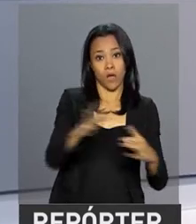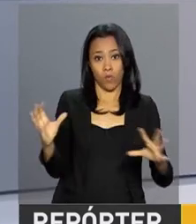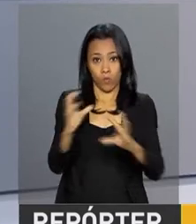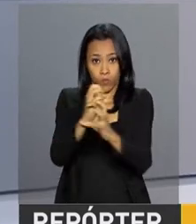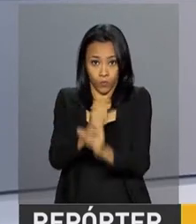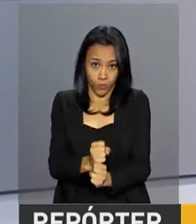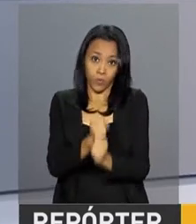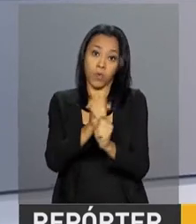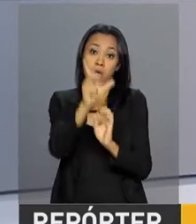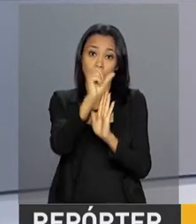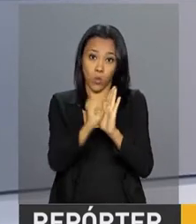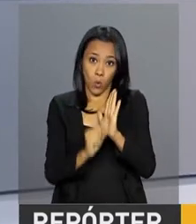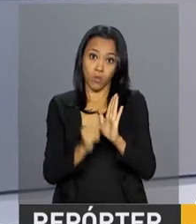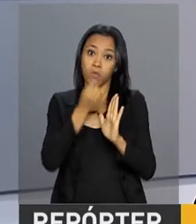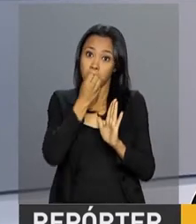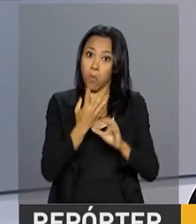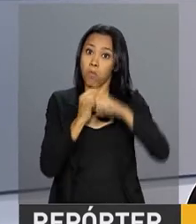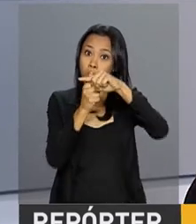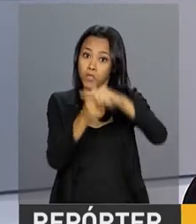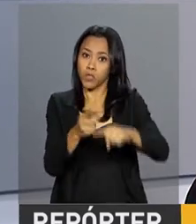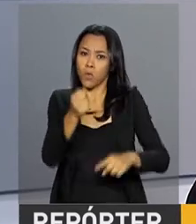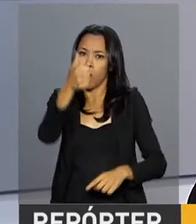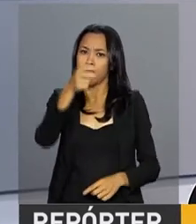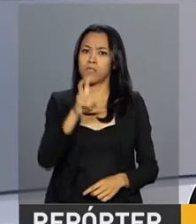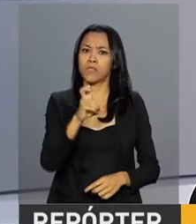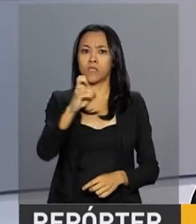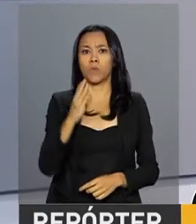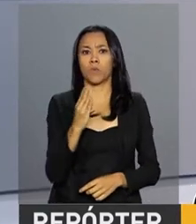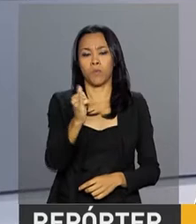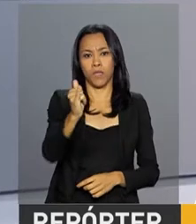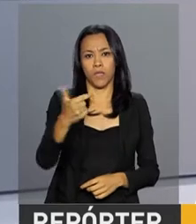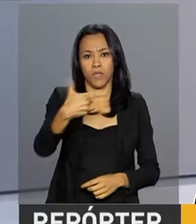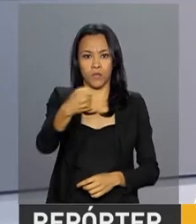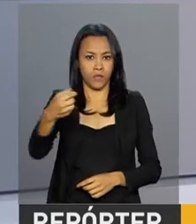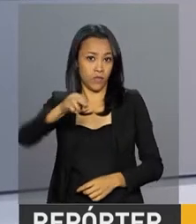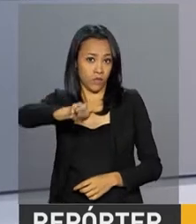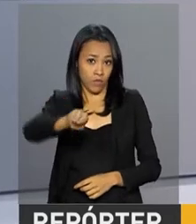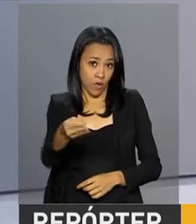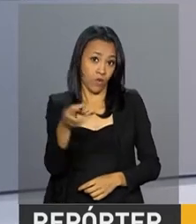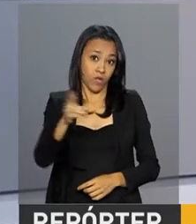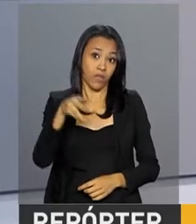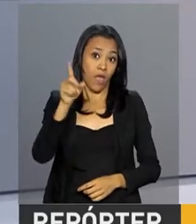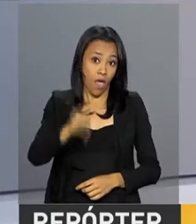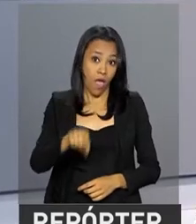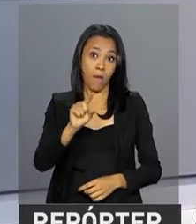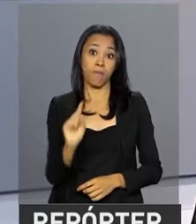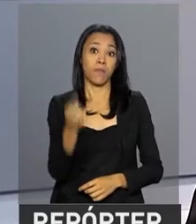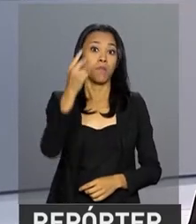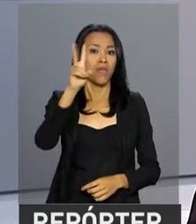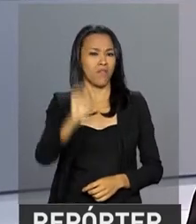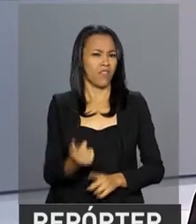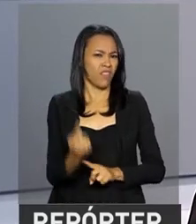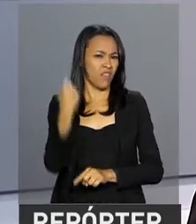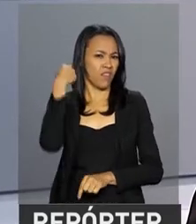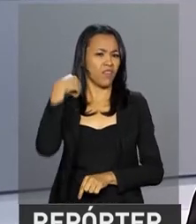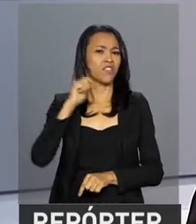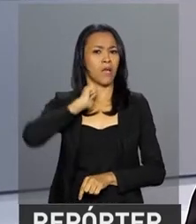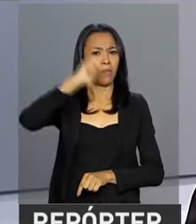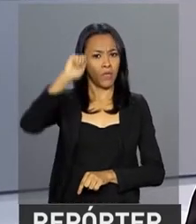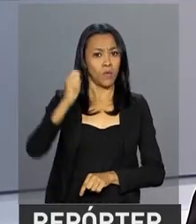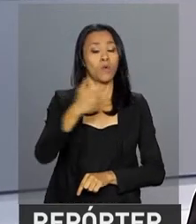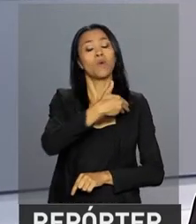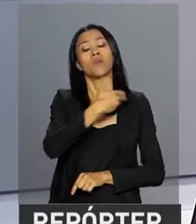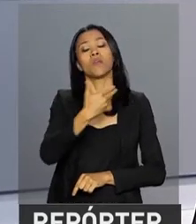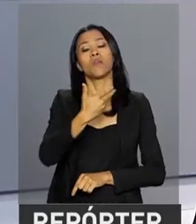com resultado positivo de quase 5 bilhões e duzentos milhões de reais foi a primeira vez desde abril que as contas do governo central